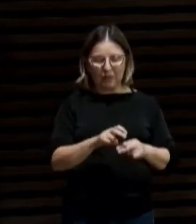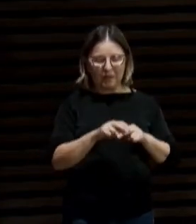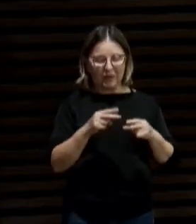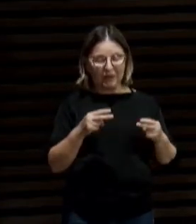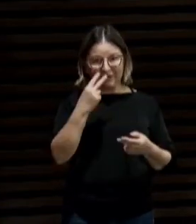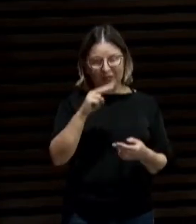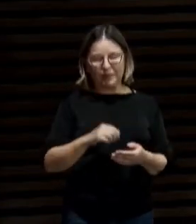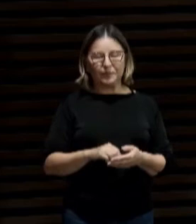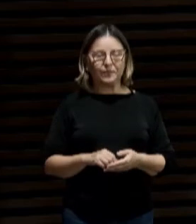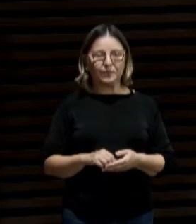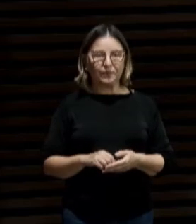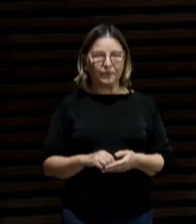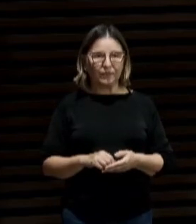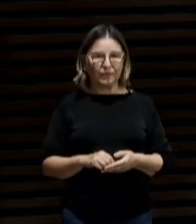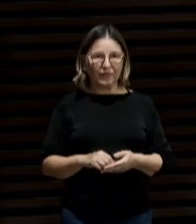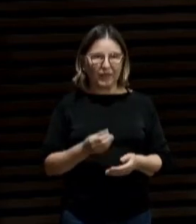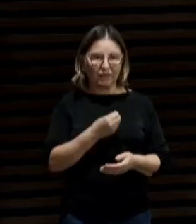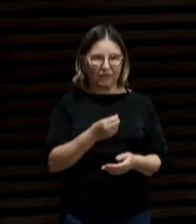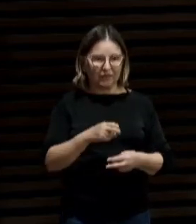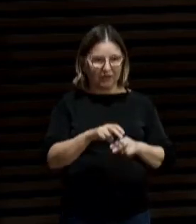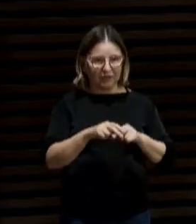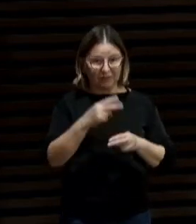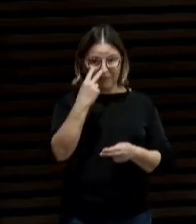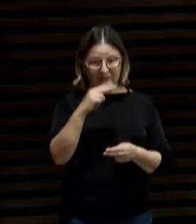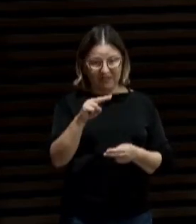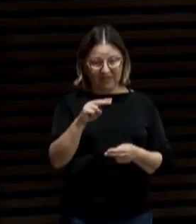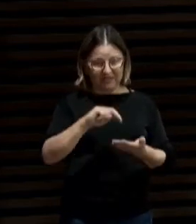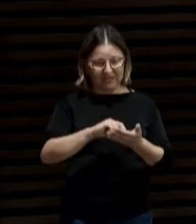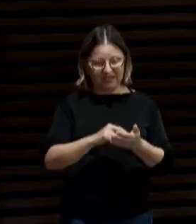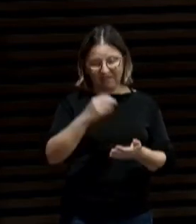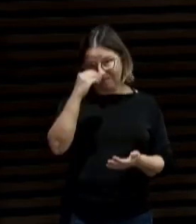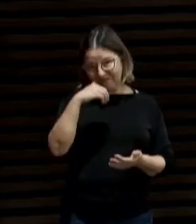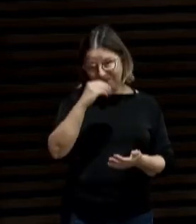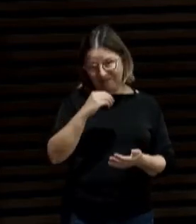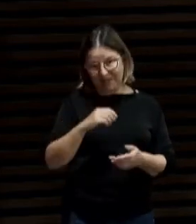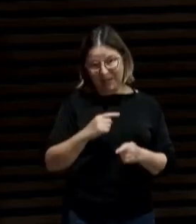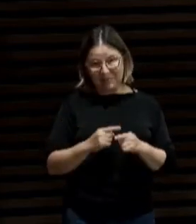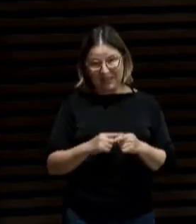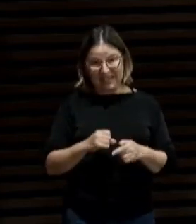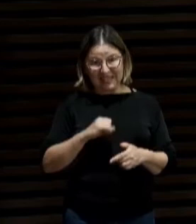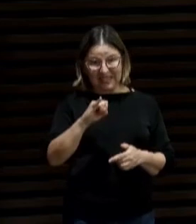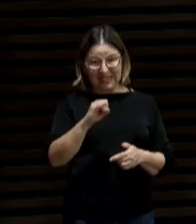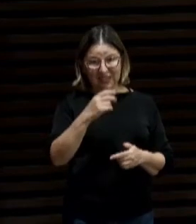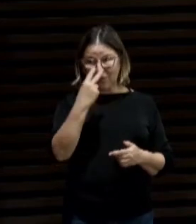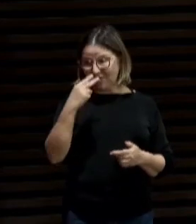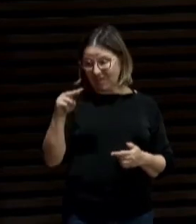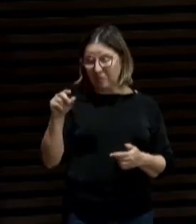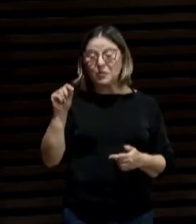Andar por vista, meus amados, é sinônimo de desânimo. Porque se nós olhamos para o lado, o que nós